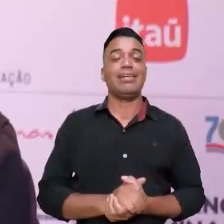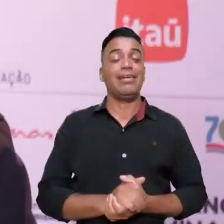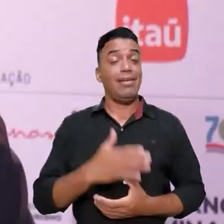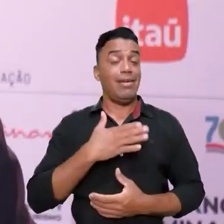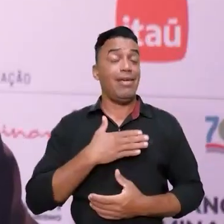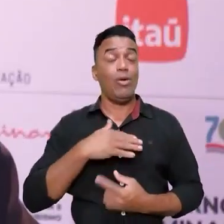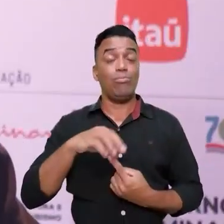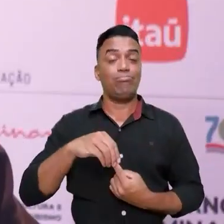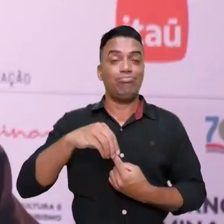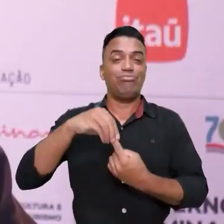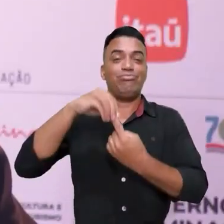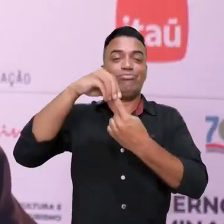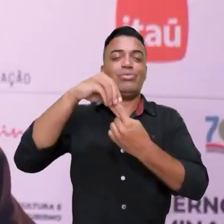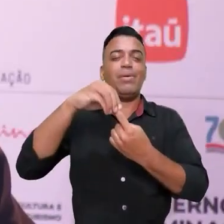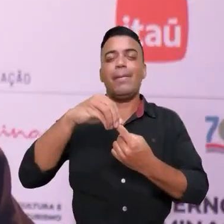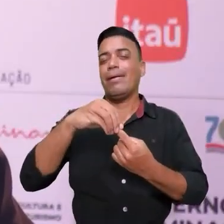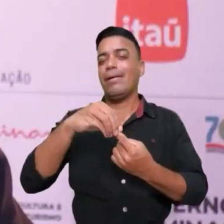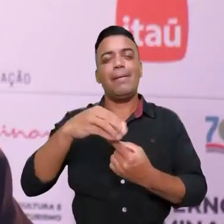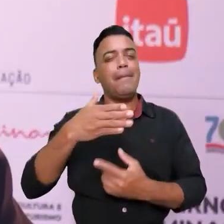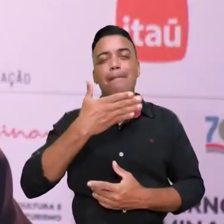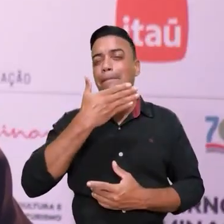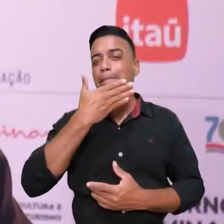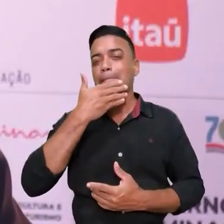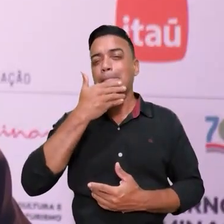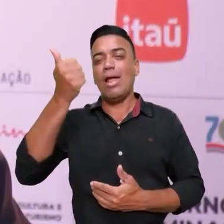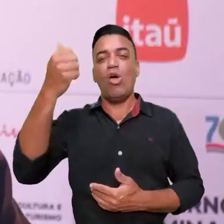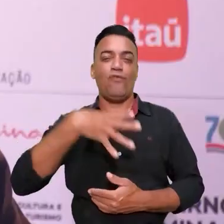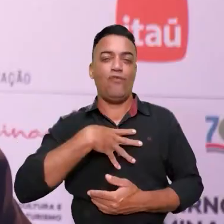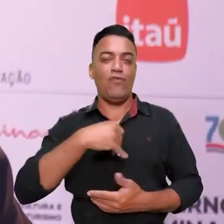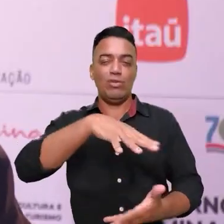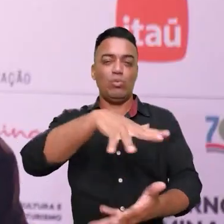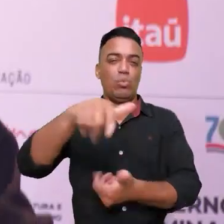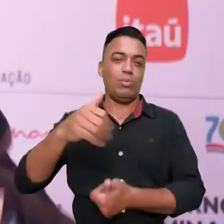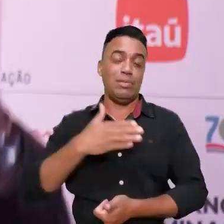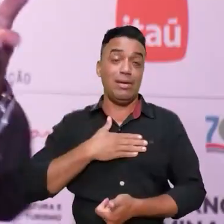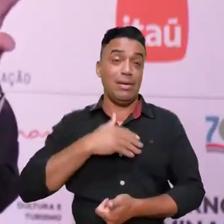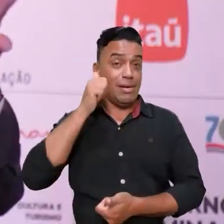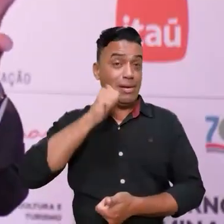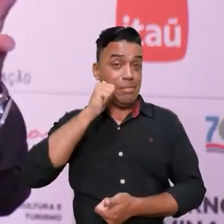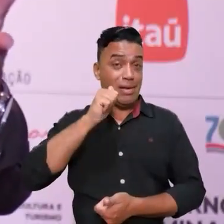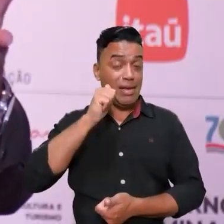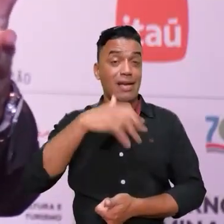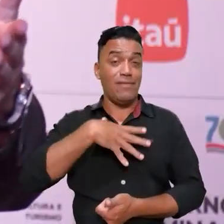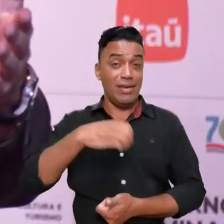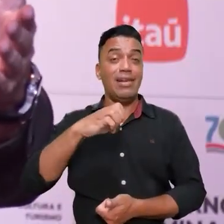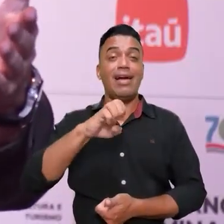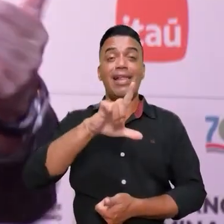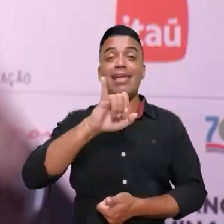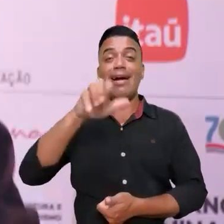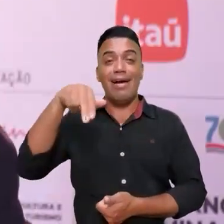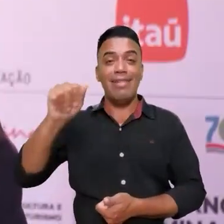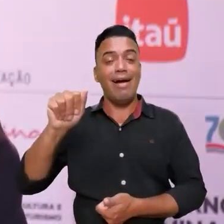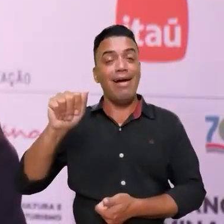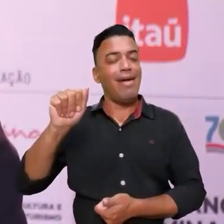Eu sou um privilegiado. Eu tenho os melhores filhos do mundo, mesmo. Minha filha, que está bem atrás de você, Eliana, ela